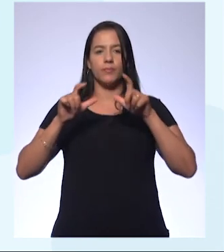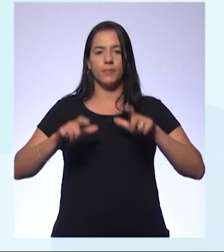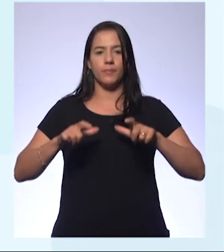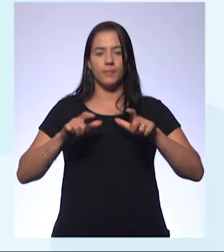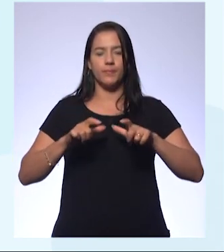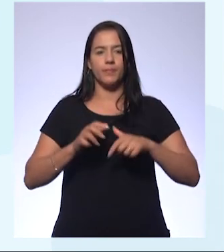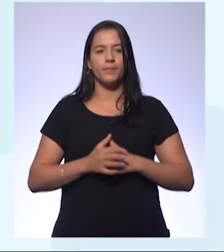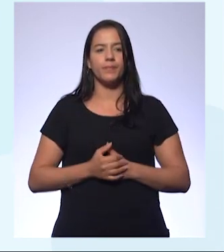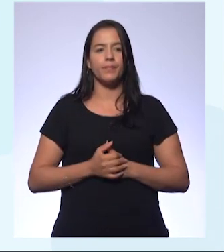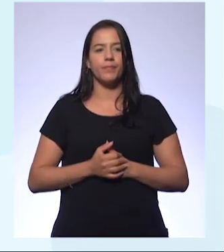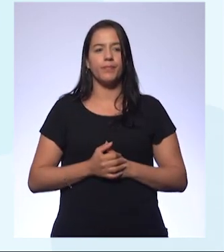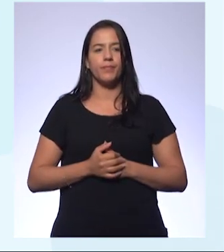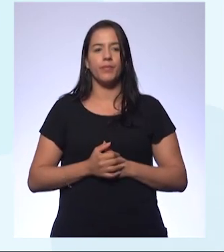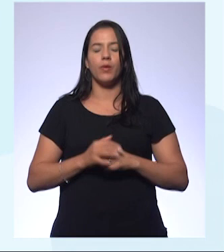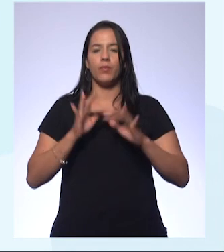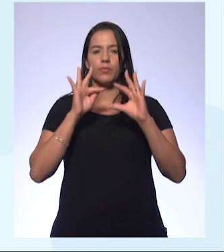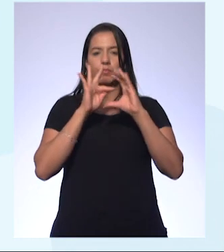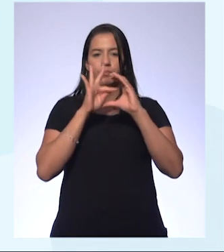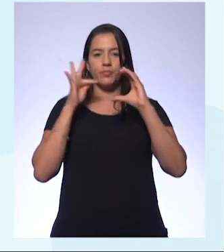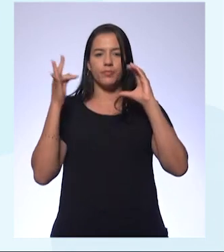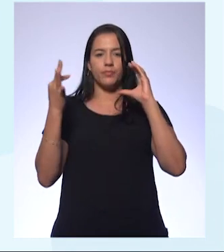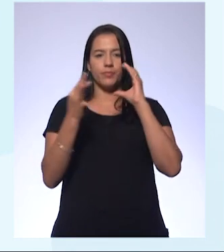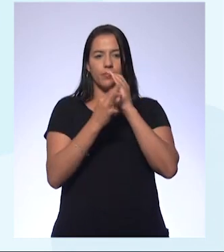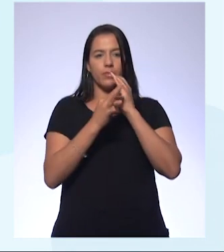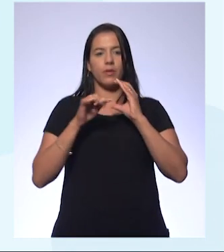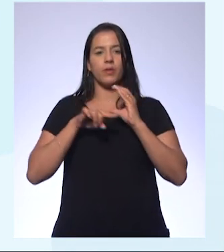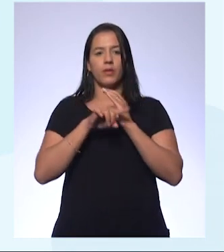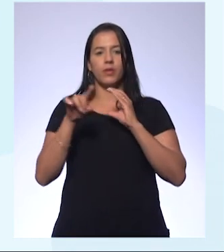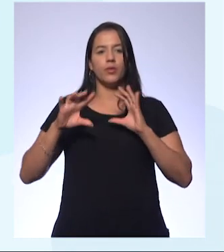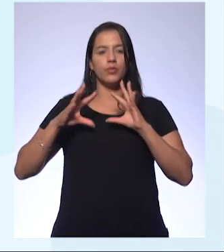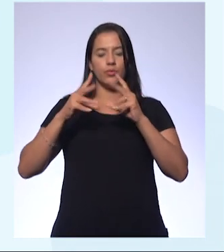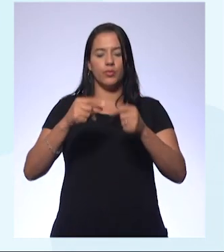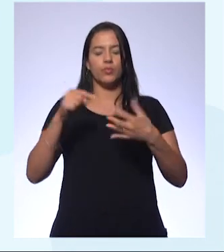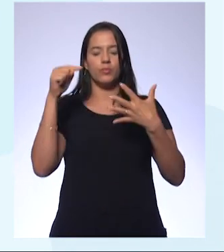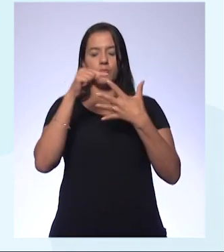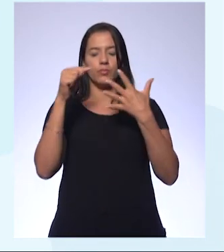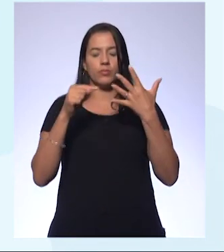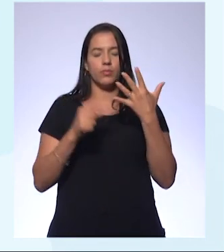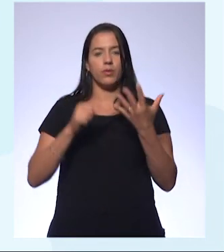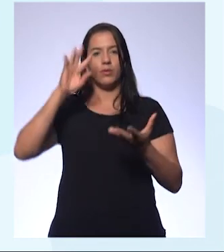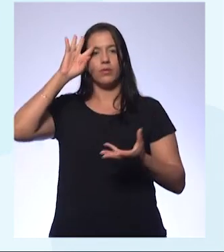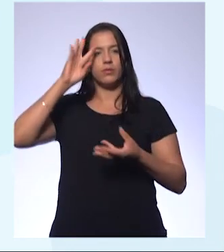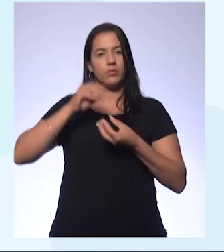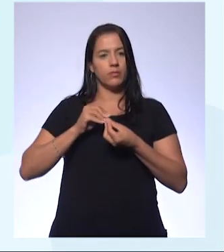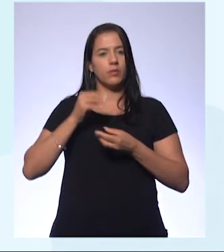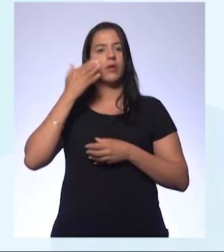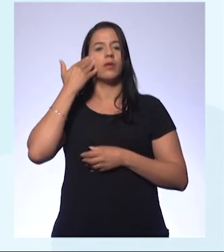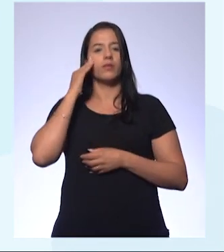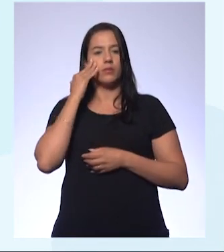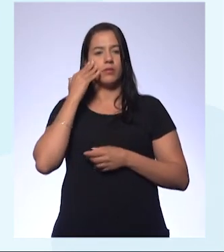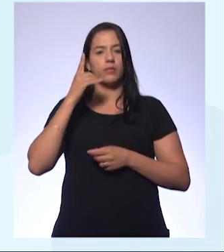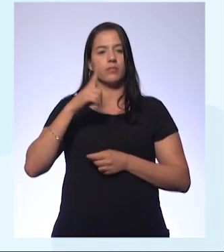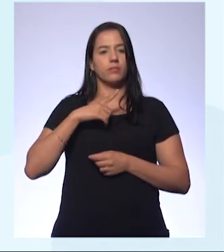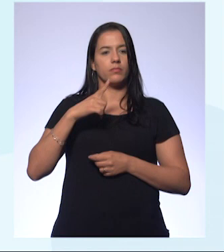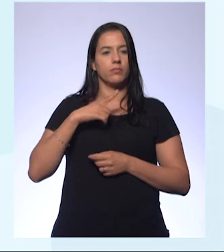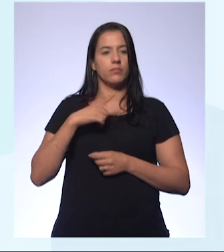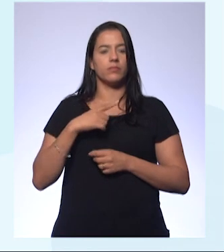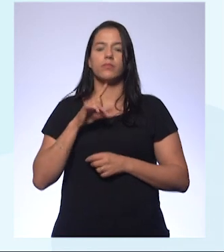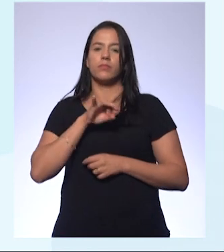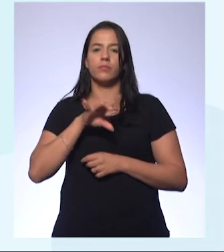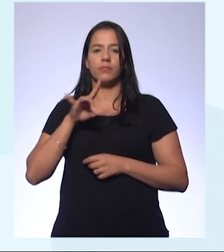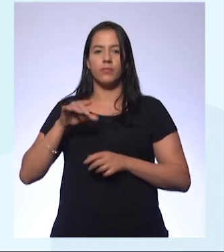ambiente. O fenótipo, ele compreende todas as características morfológicas, fisiológicas e